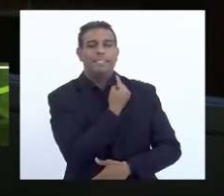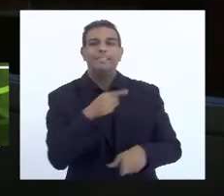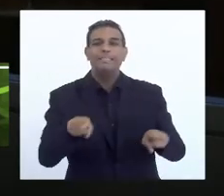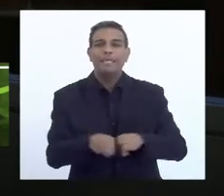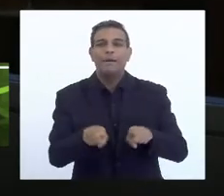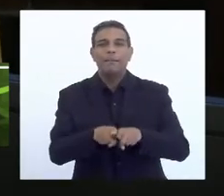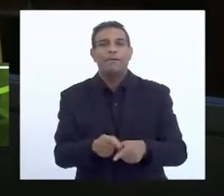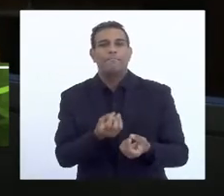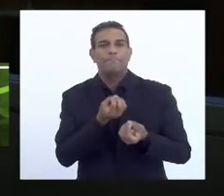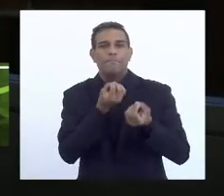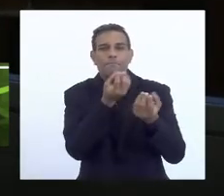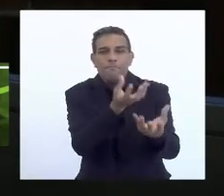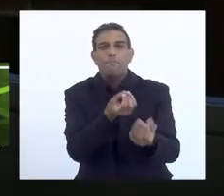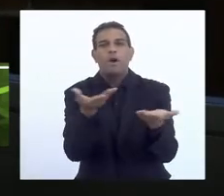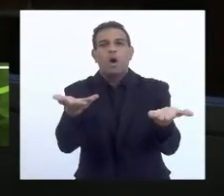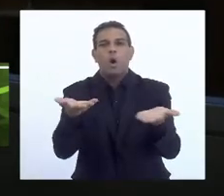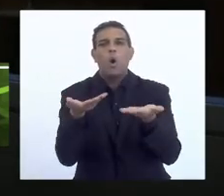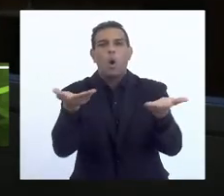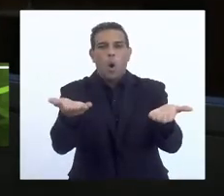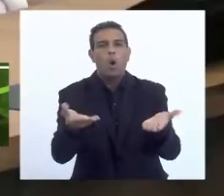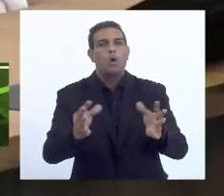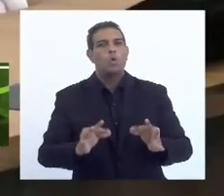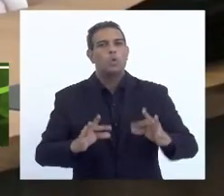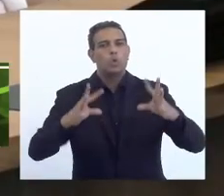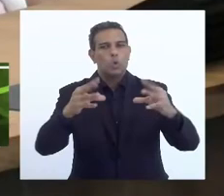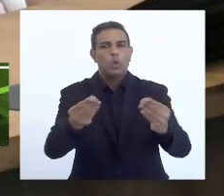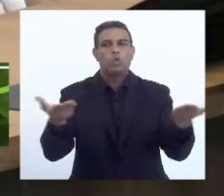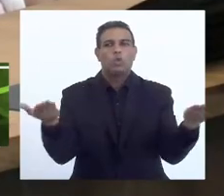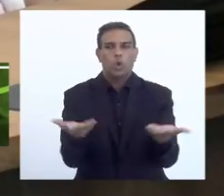trazer outras companheiras que não puderam estar aqui